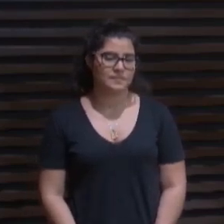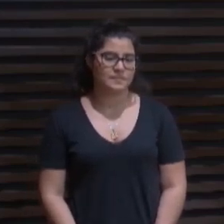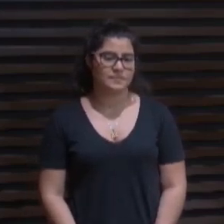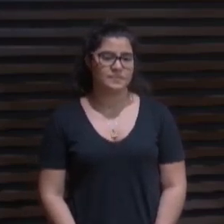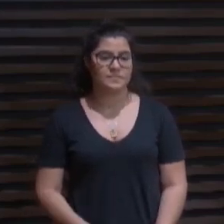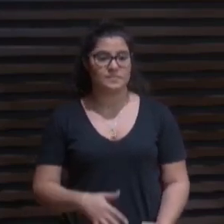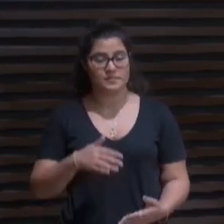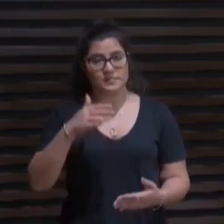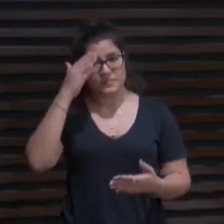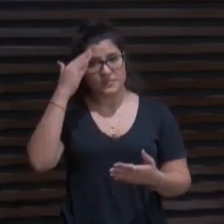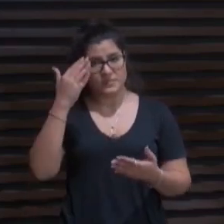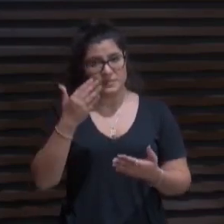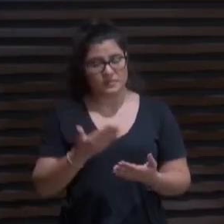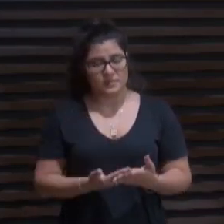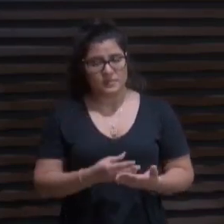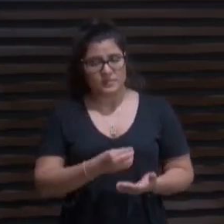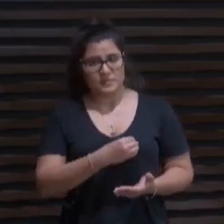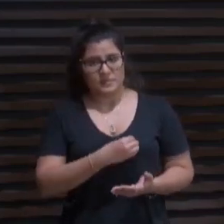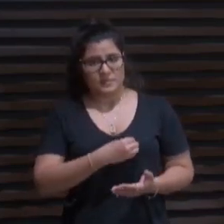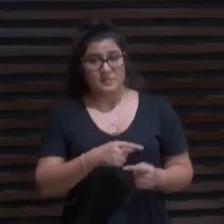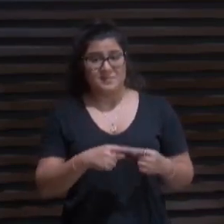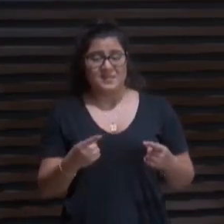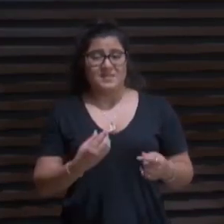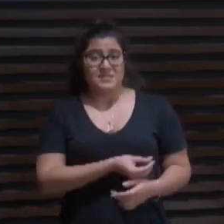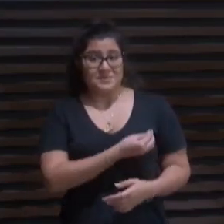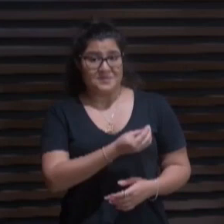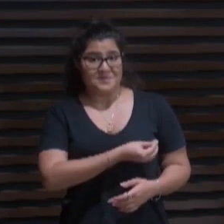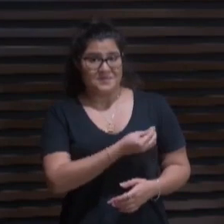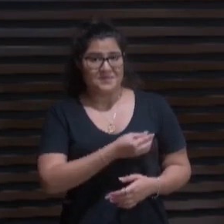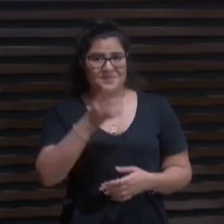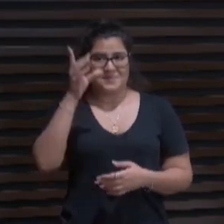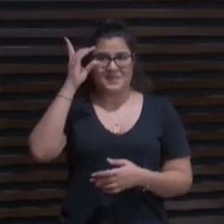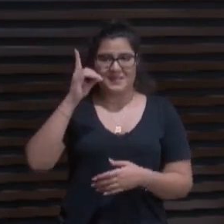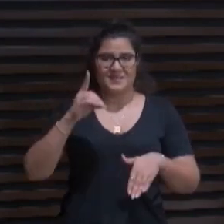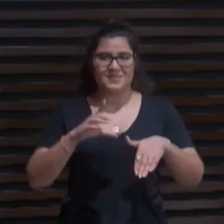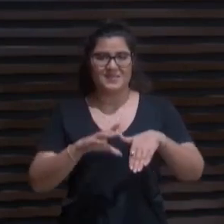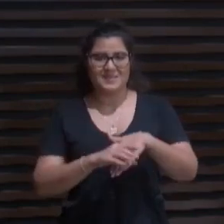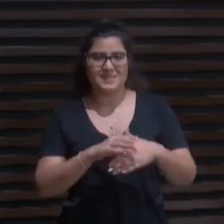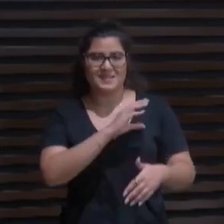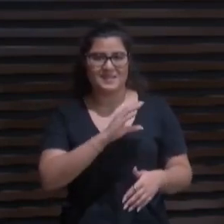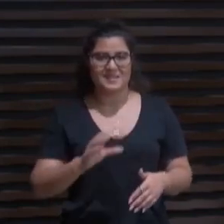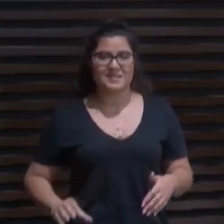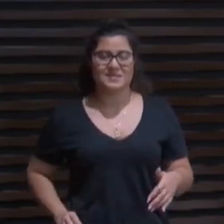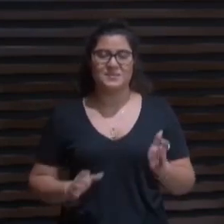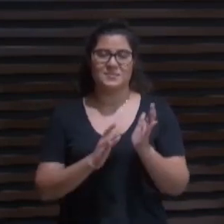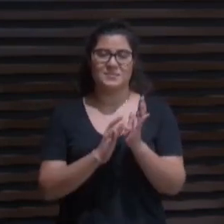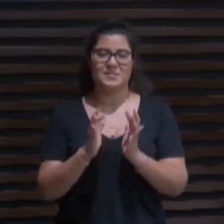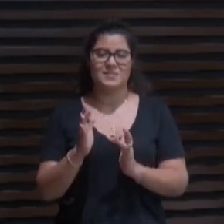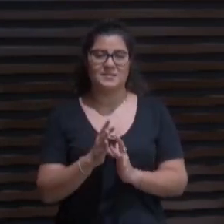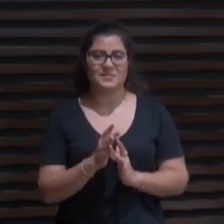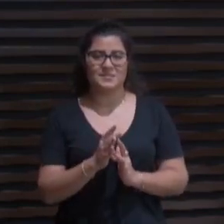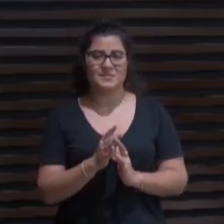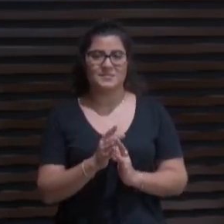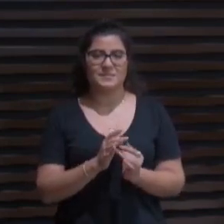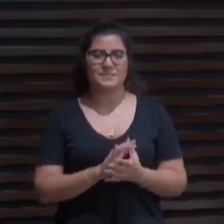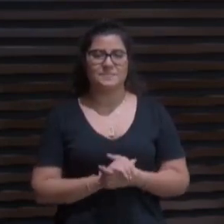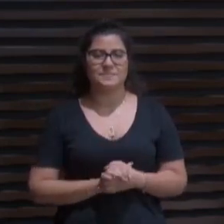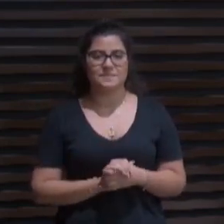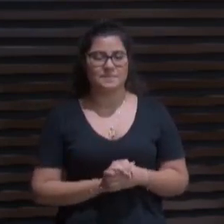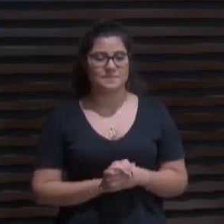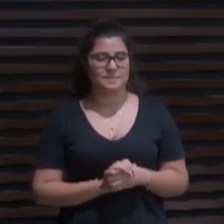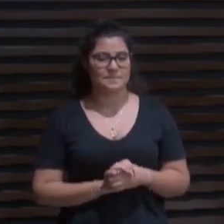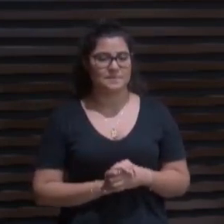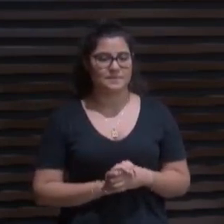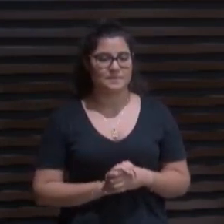Considerai-vos mortos para o pecado, mas vivos para Deus em Cristo Jesus. Considerar essa palavra aqui é considerar,